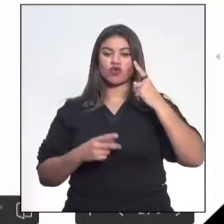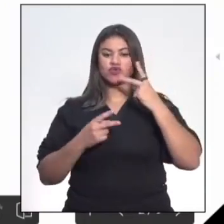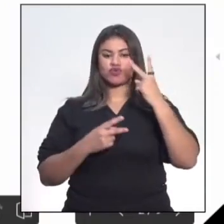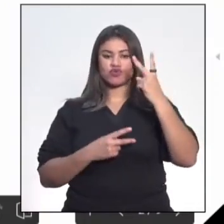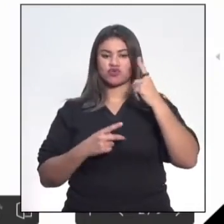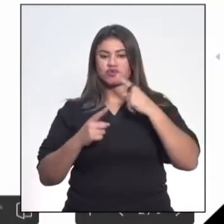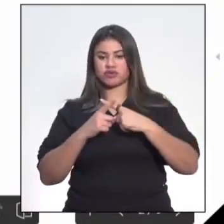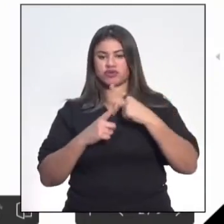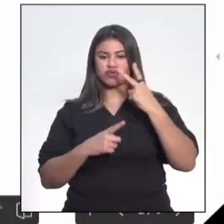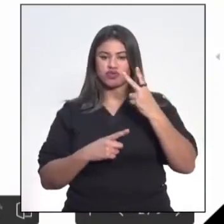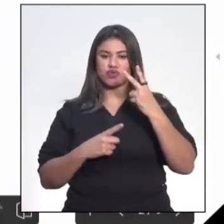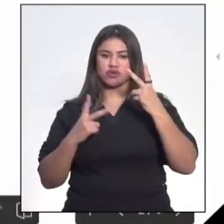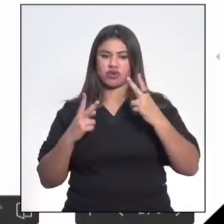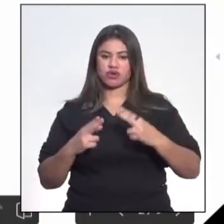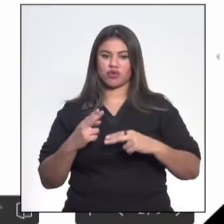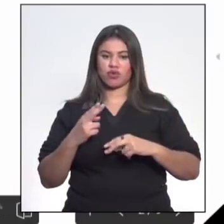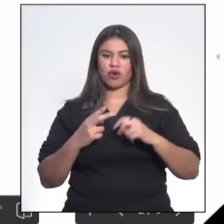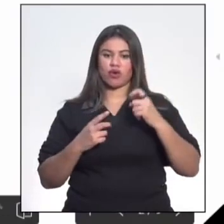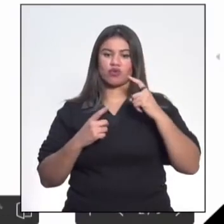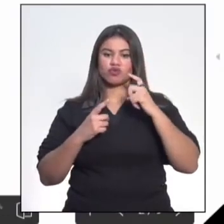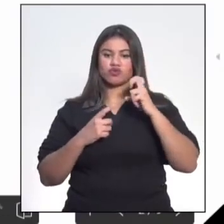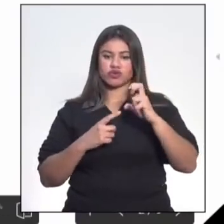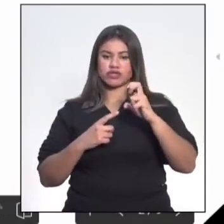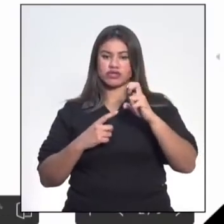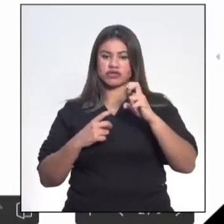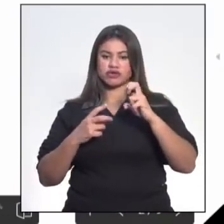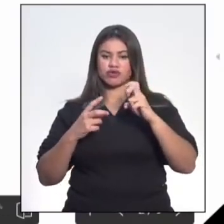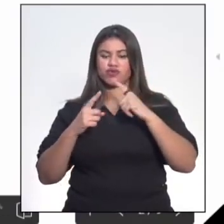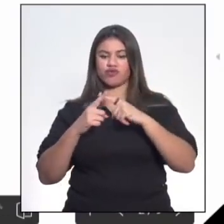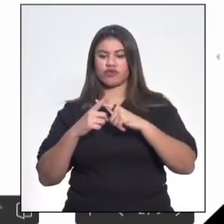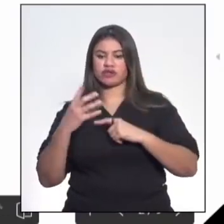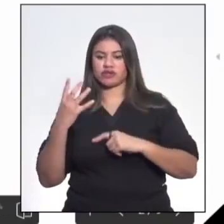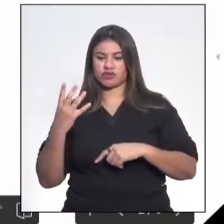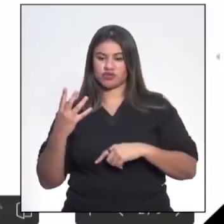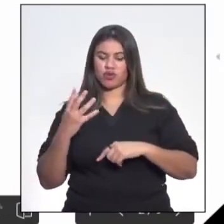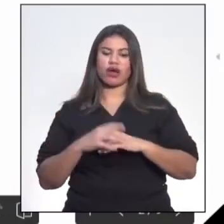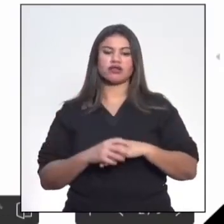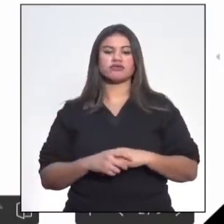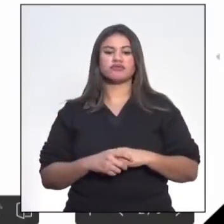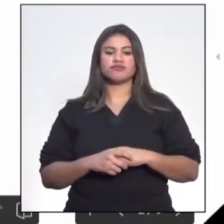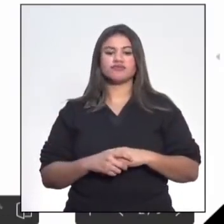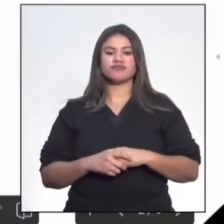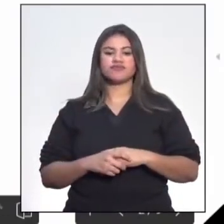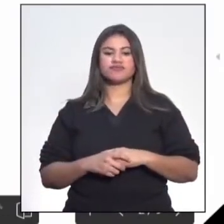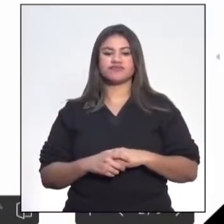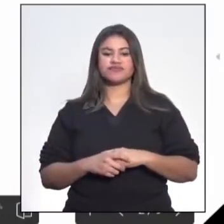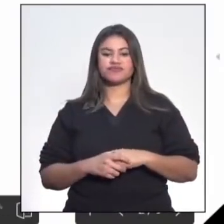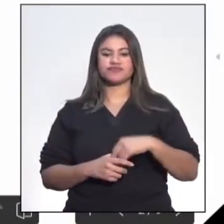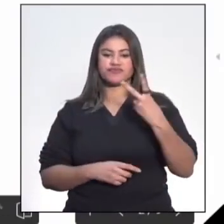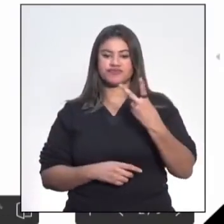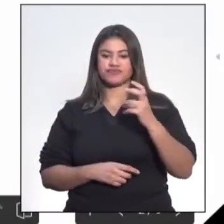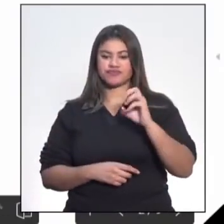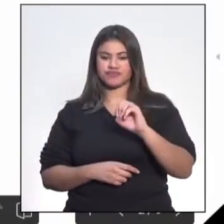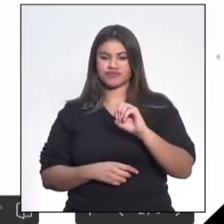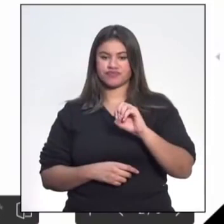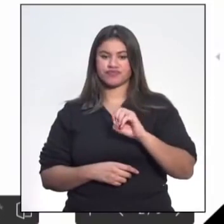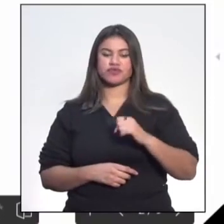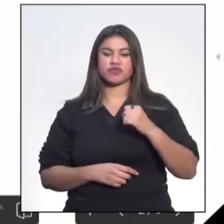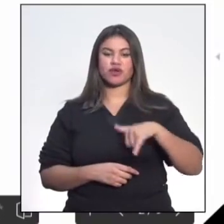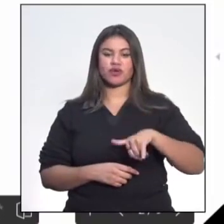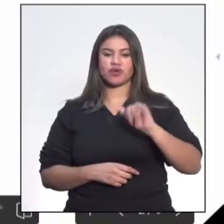o y é igual a 5 vezes 4. E 5 vezes 4 é 20. Então, meu